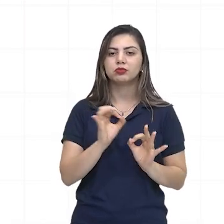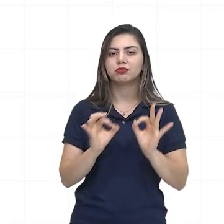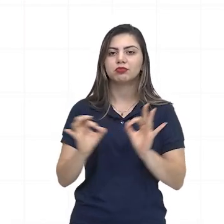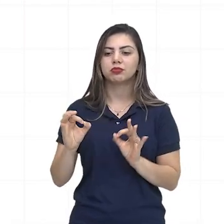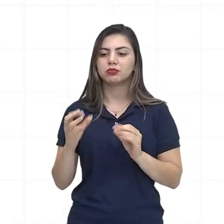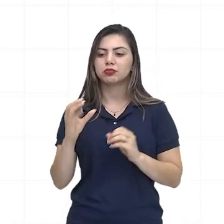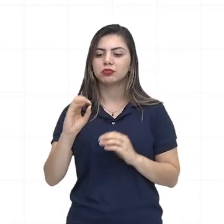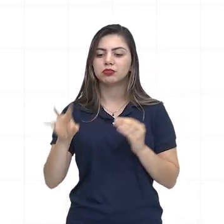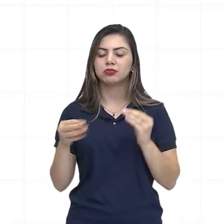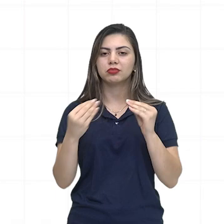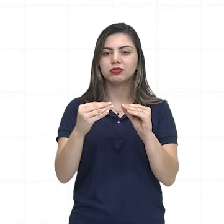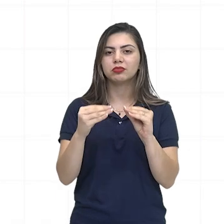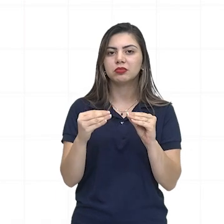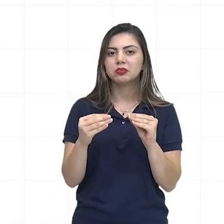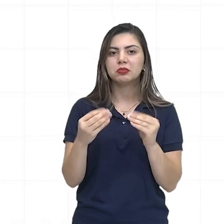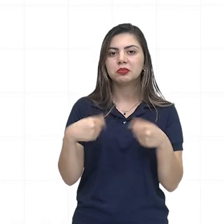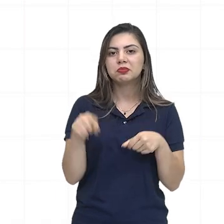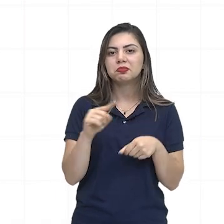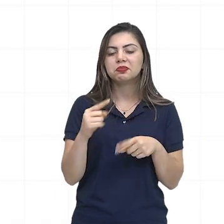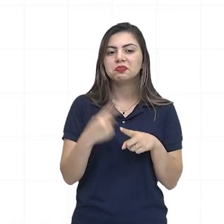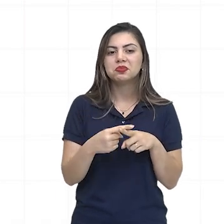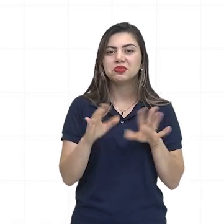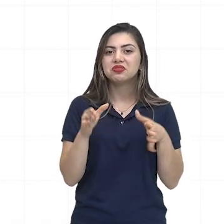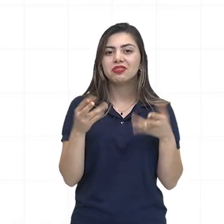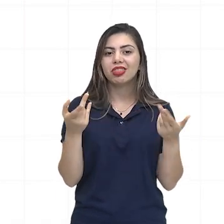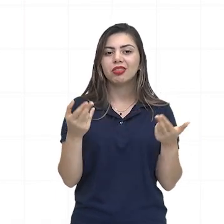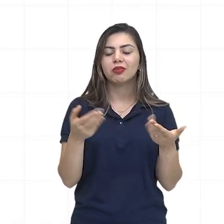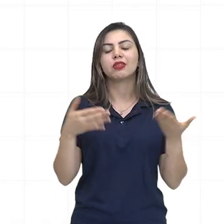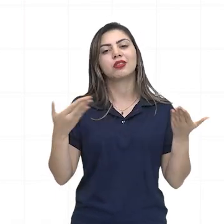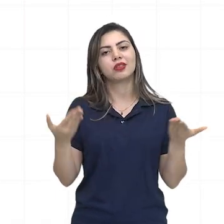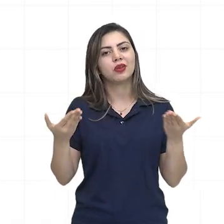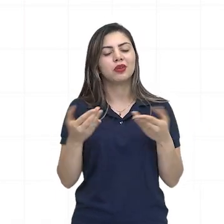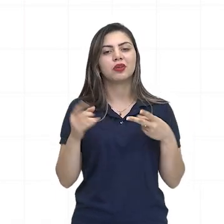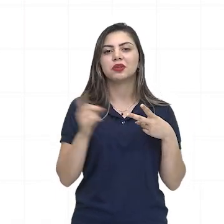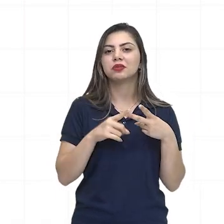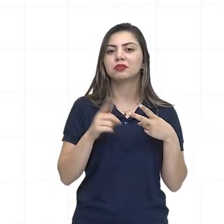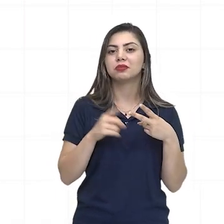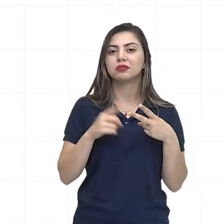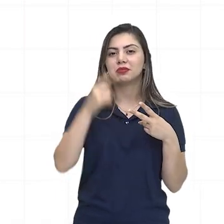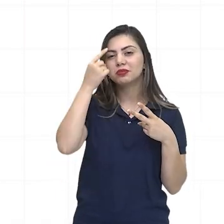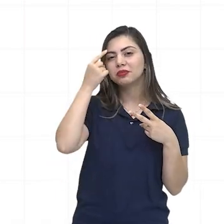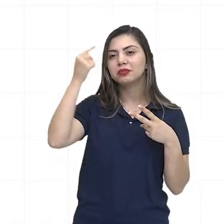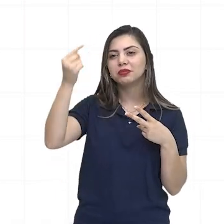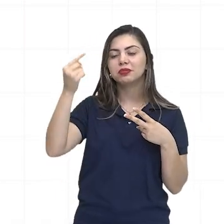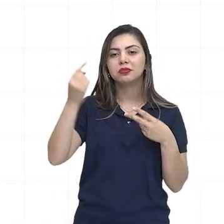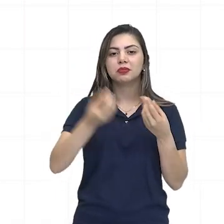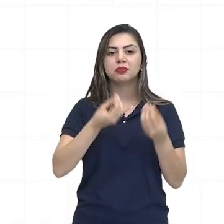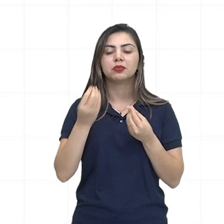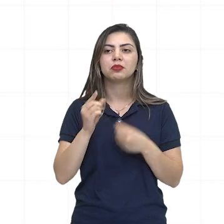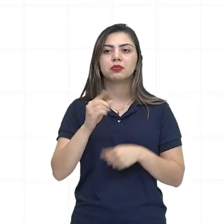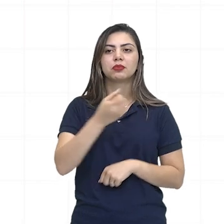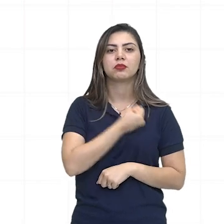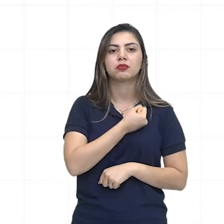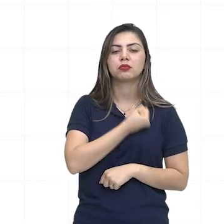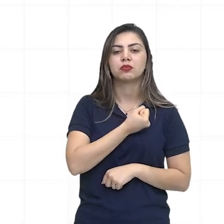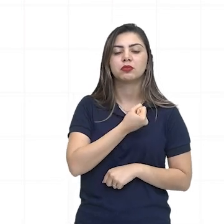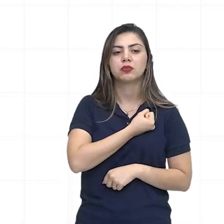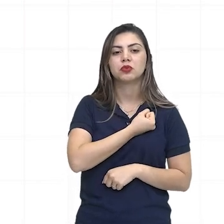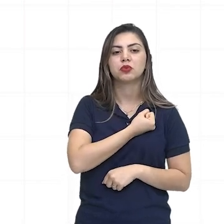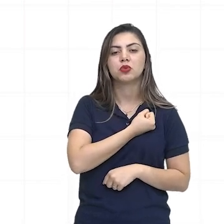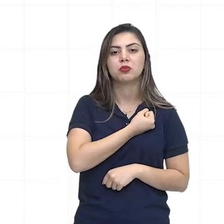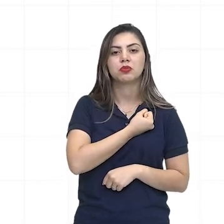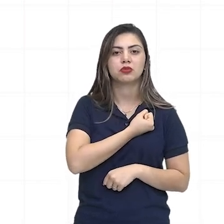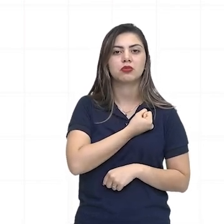estão igualadas. Então, a gente vai para o segundo passo. A gente vai escrever os números como se não